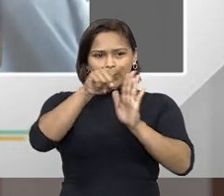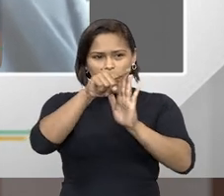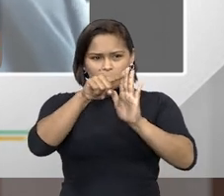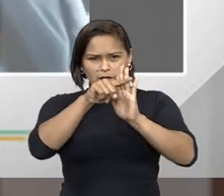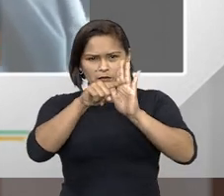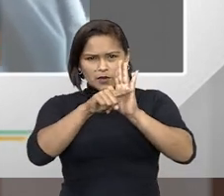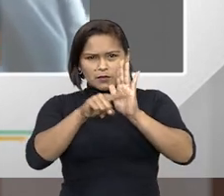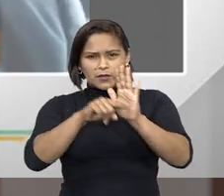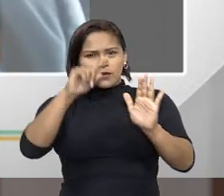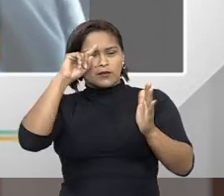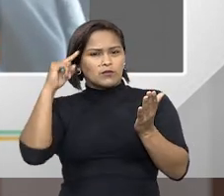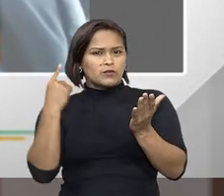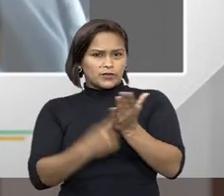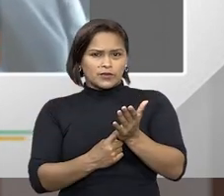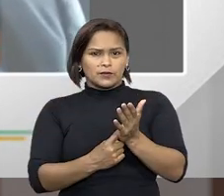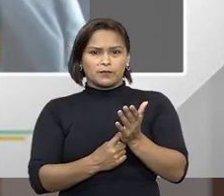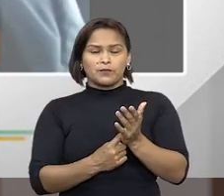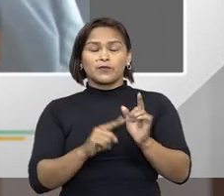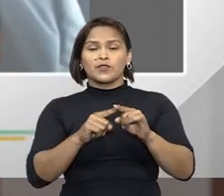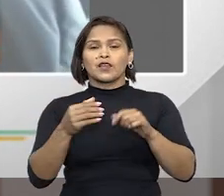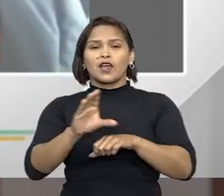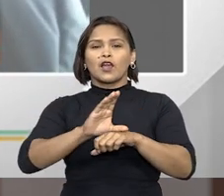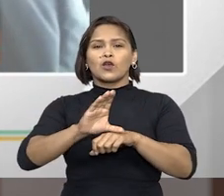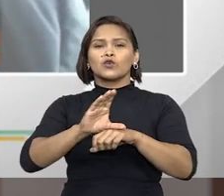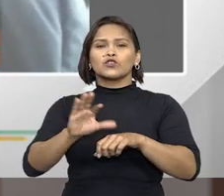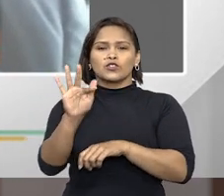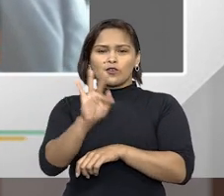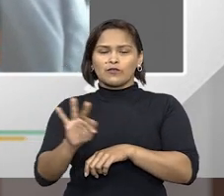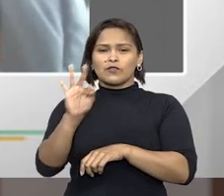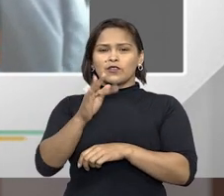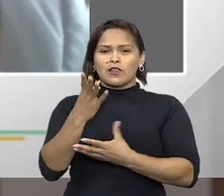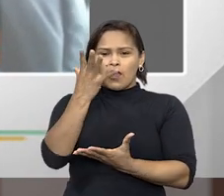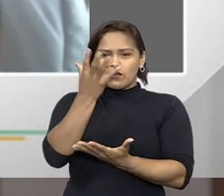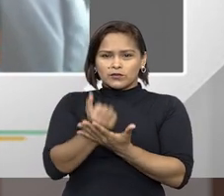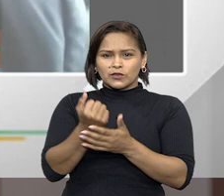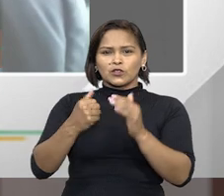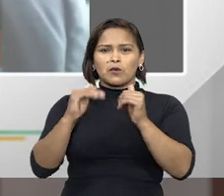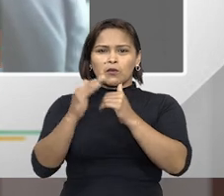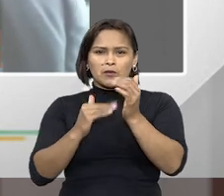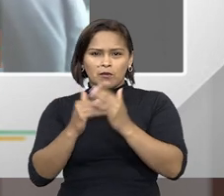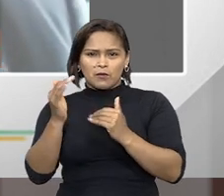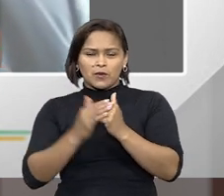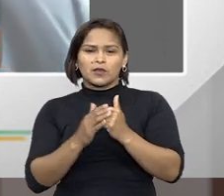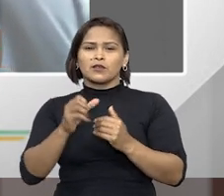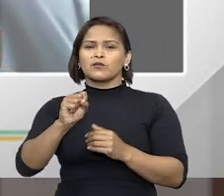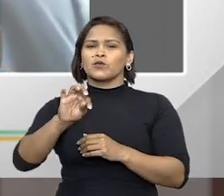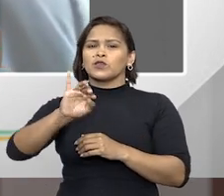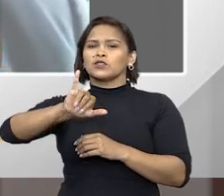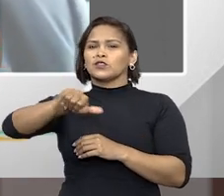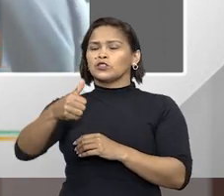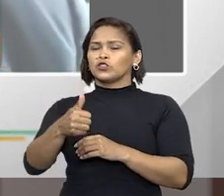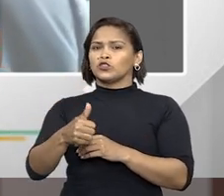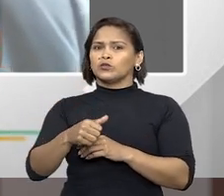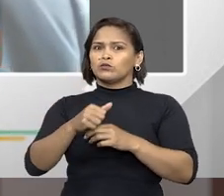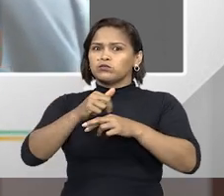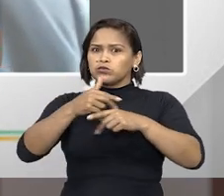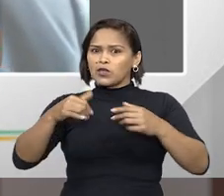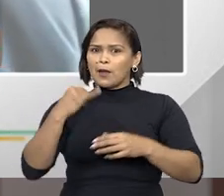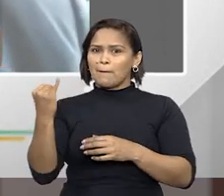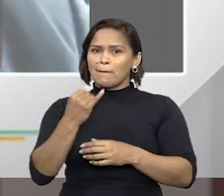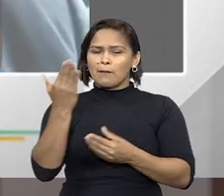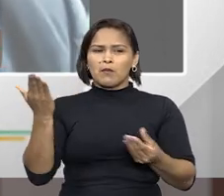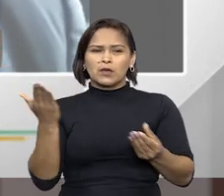decididos. A Constituição Federal atribuiu uma competência para o STJ enorme. Mandados de segurança,